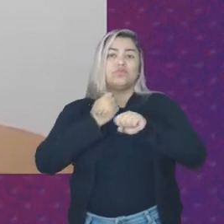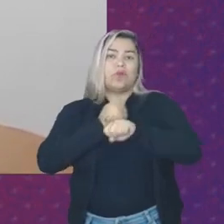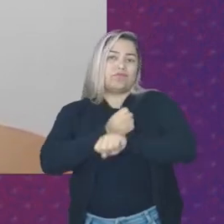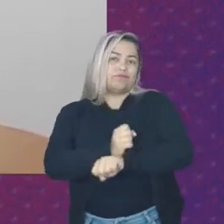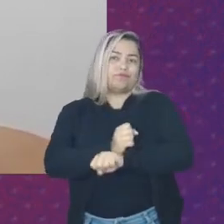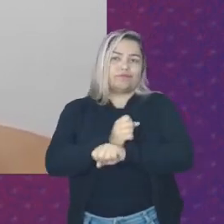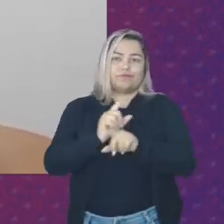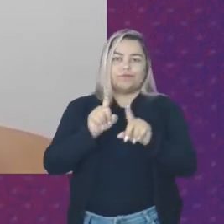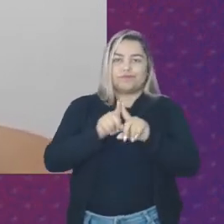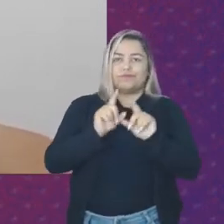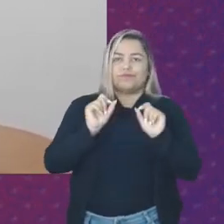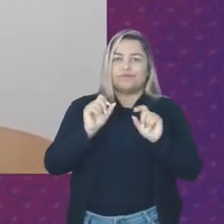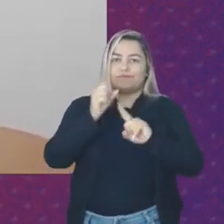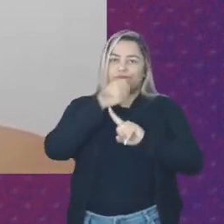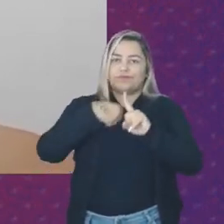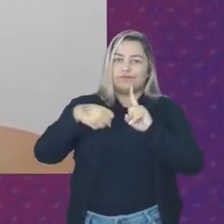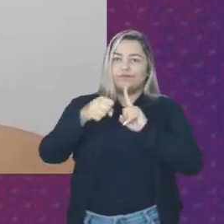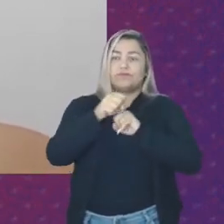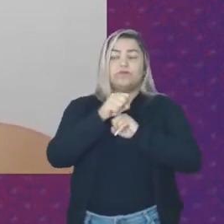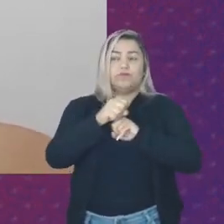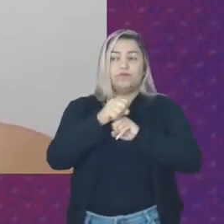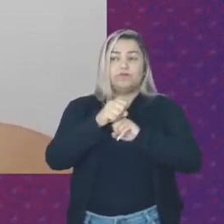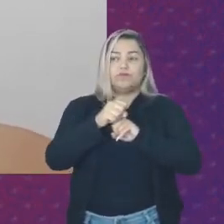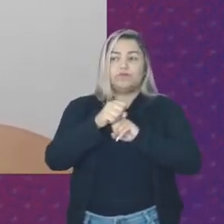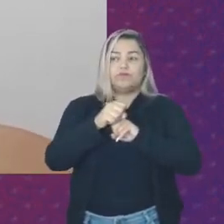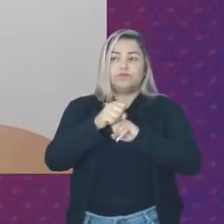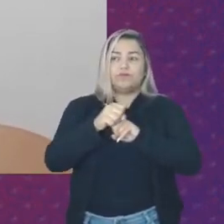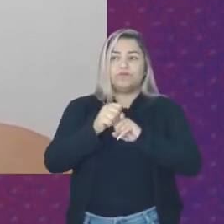uma forma geral, né? E a gente acaba